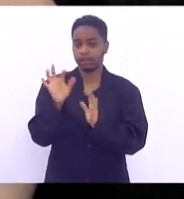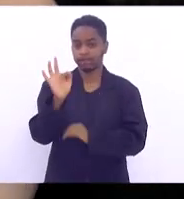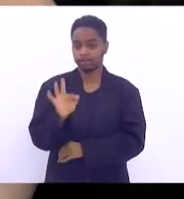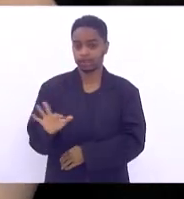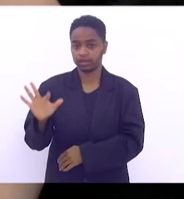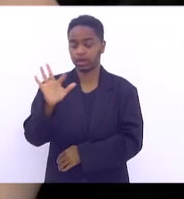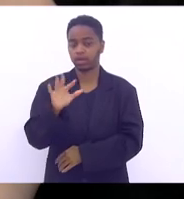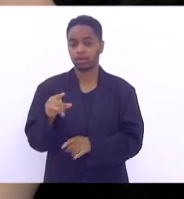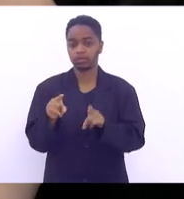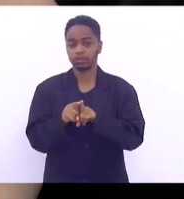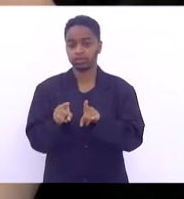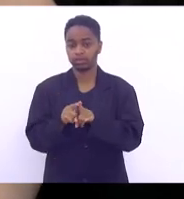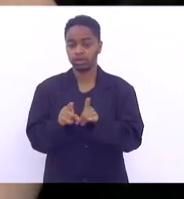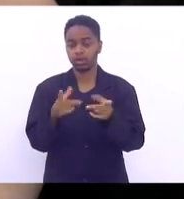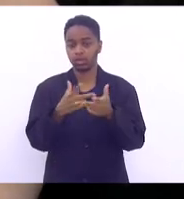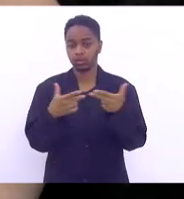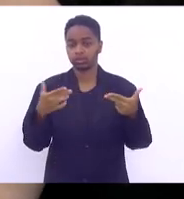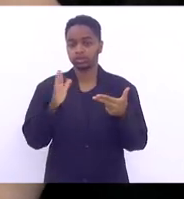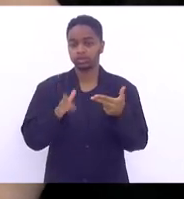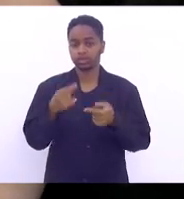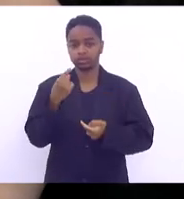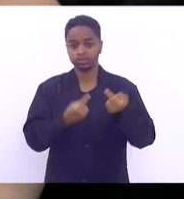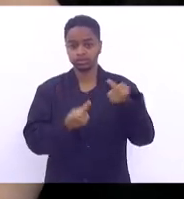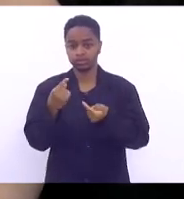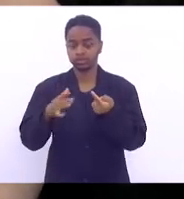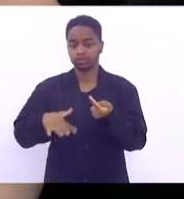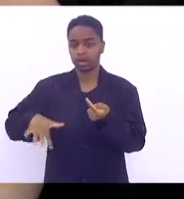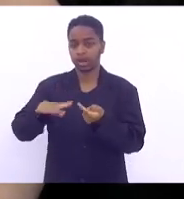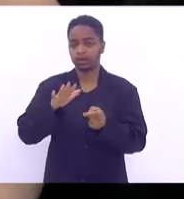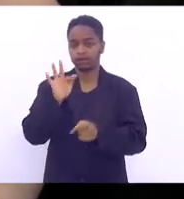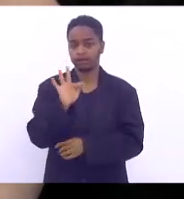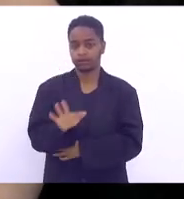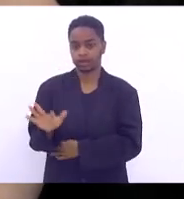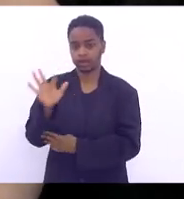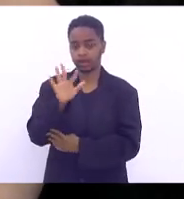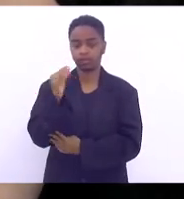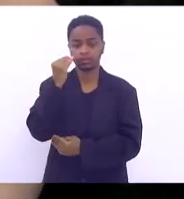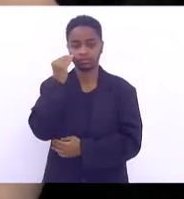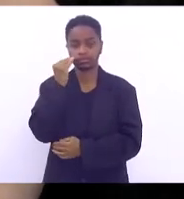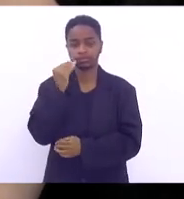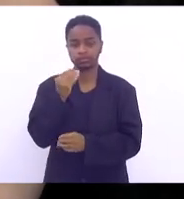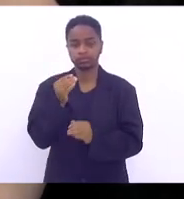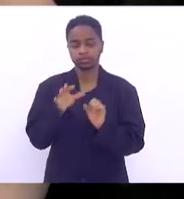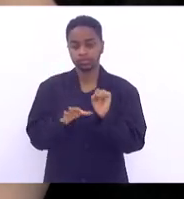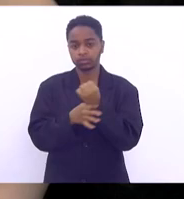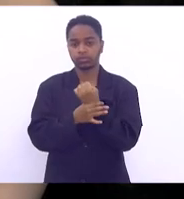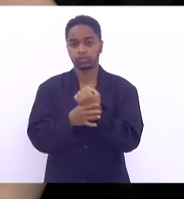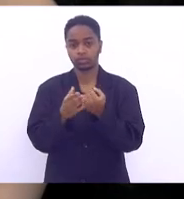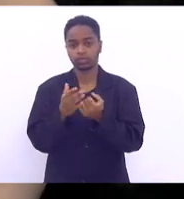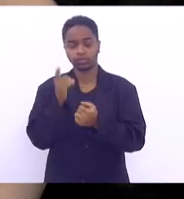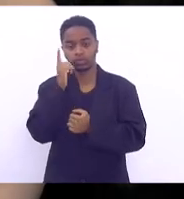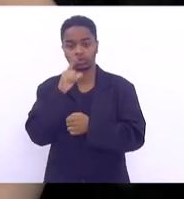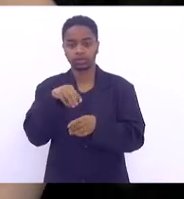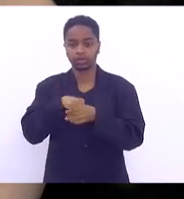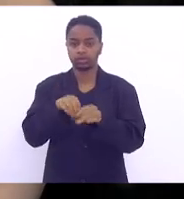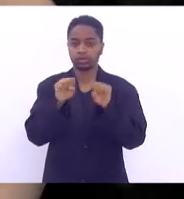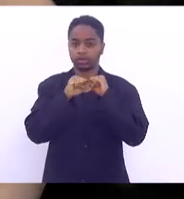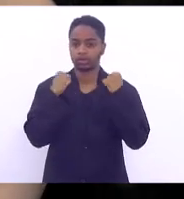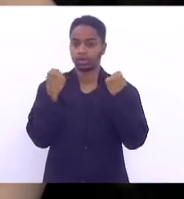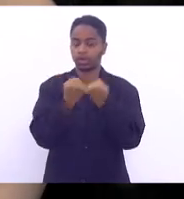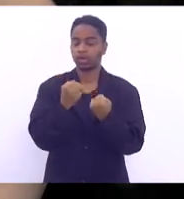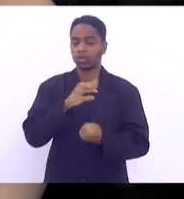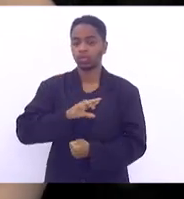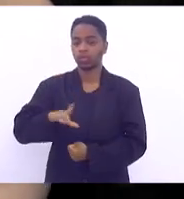federais e daquilo que já está sendo debatido, inclusive em âmbito federal, para garantir a segurança nos estádios. Não só do ponto